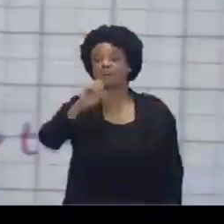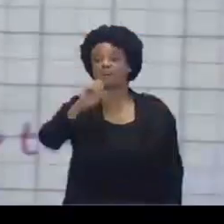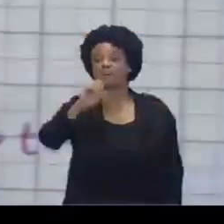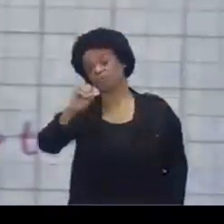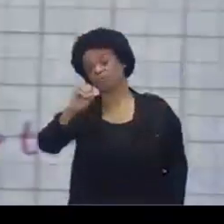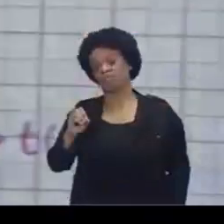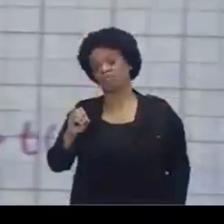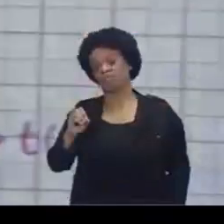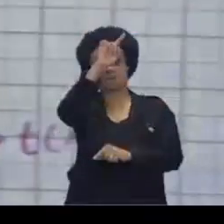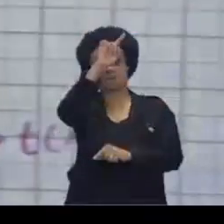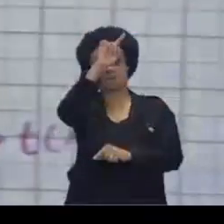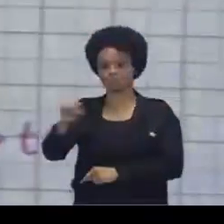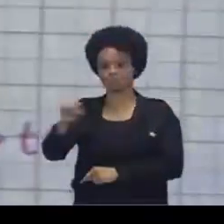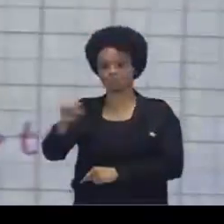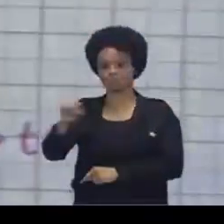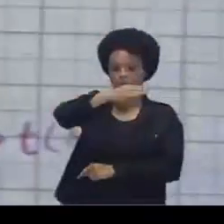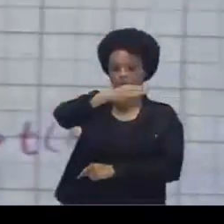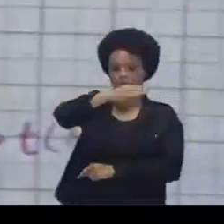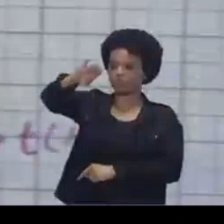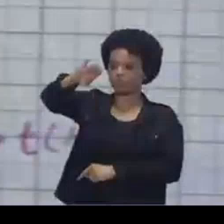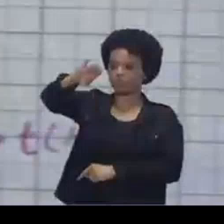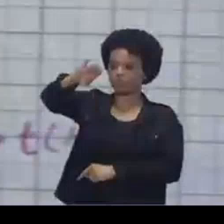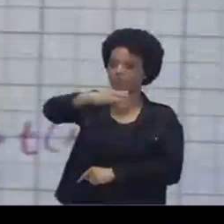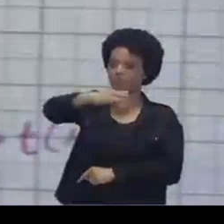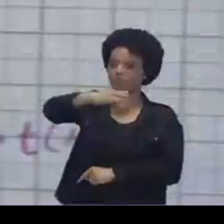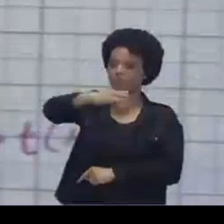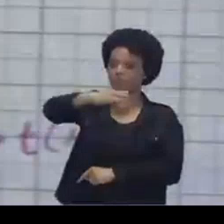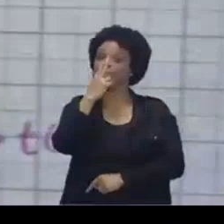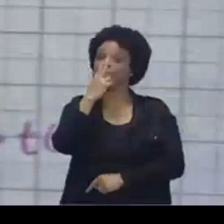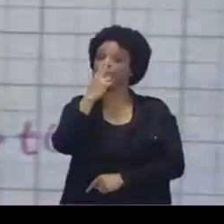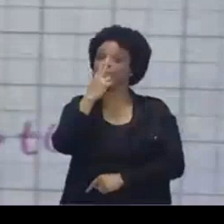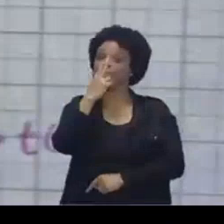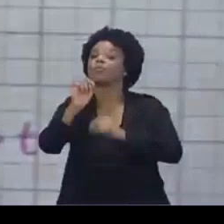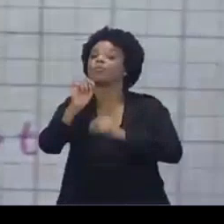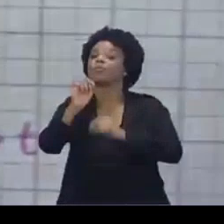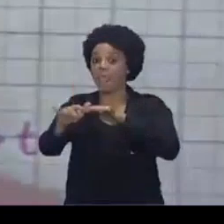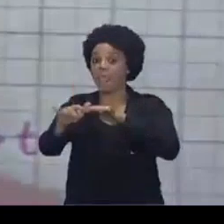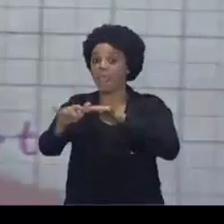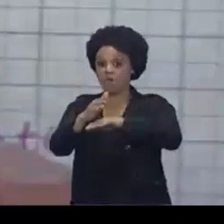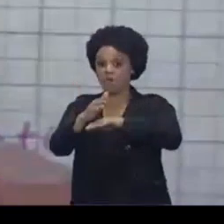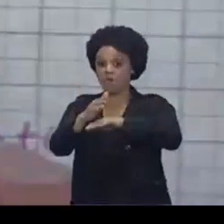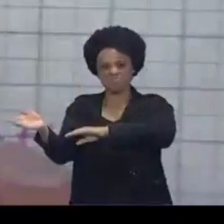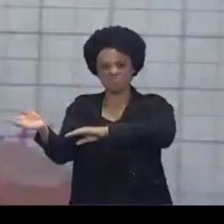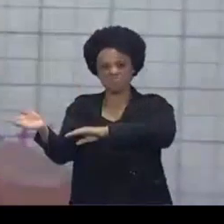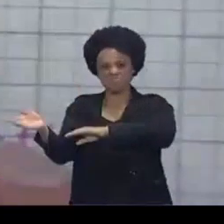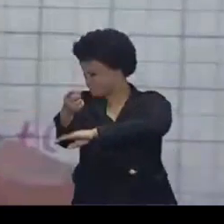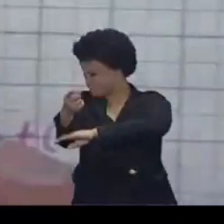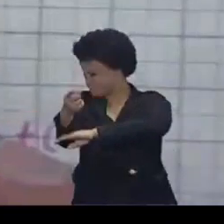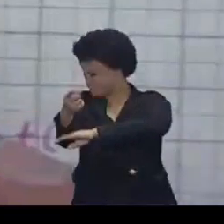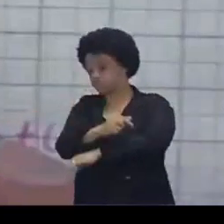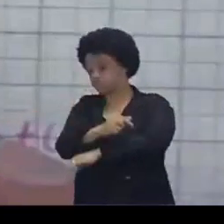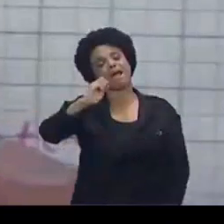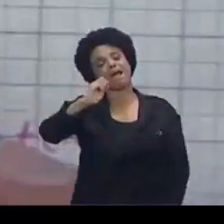quê? De ser um movimento acelerado, ou seja, no momento das medidas,